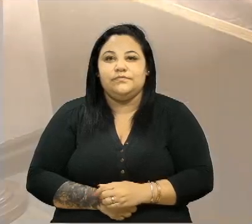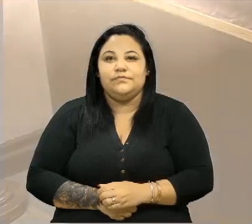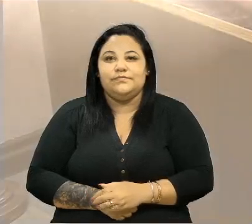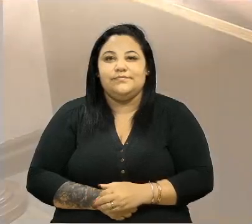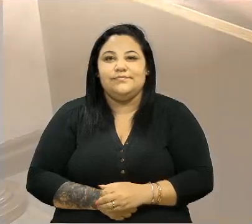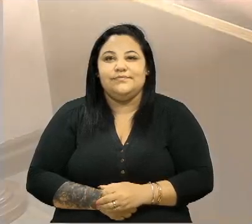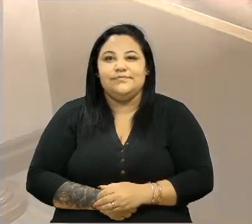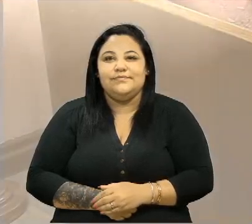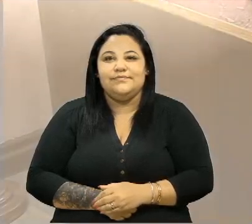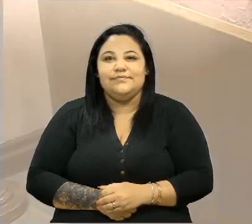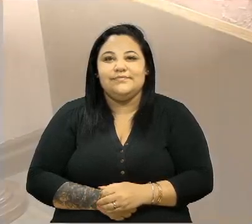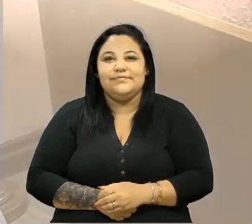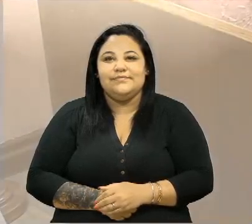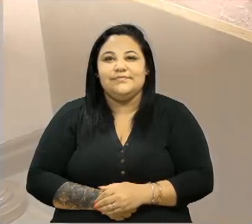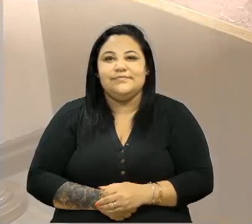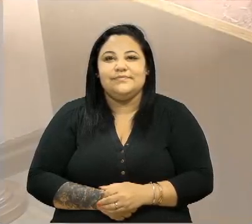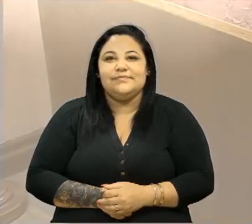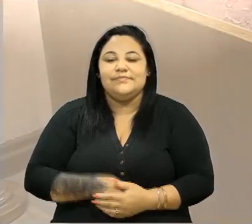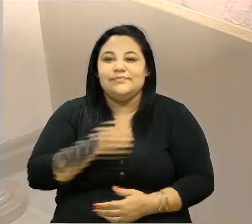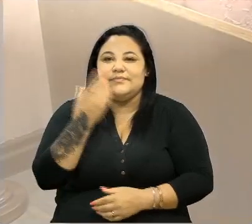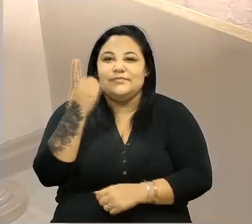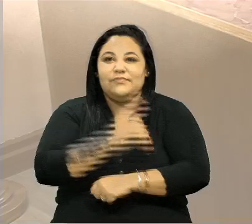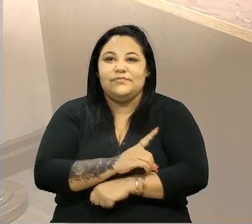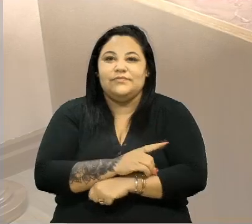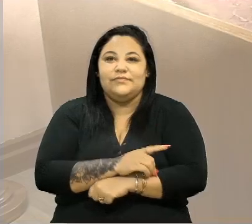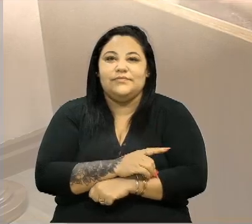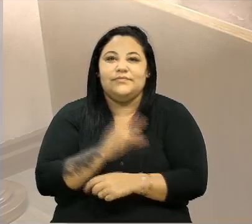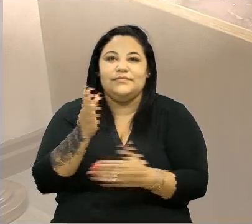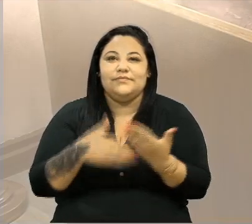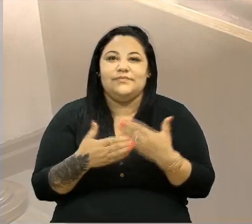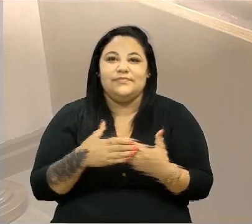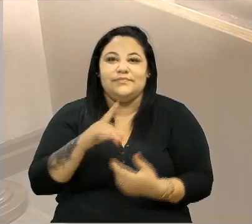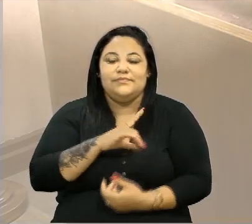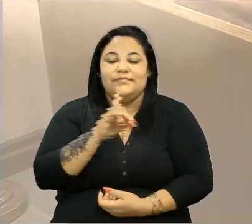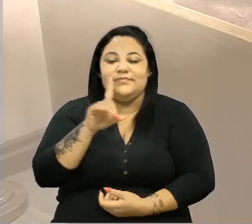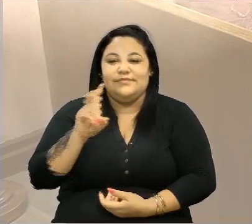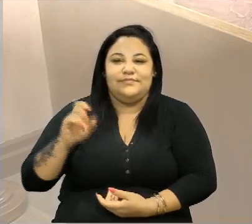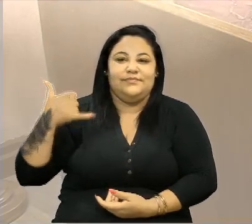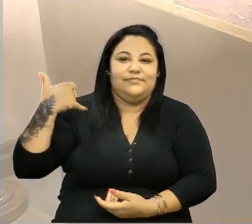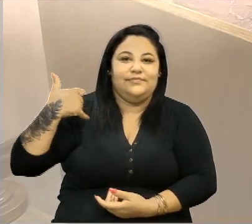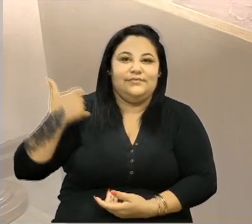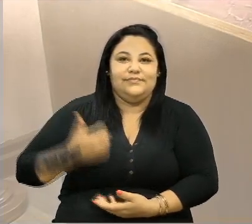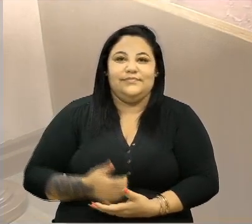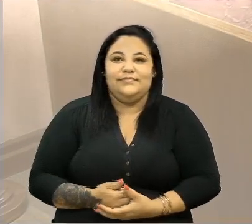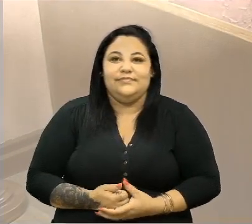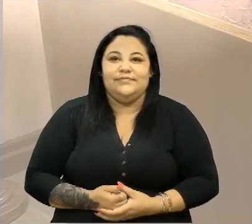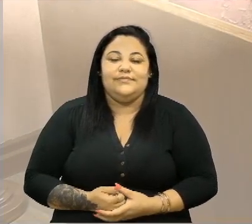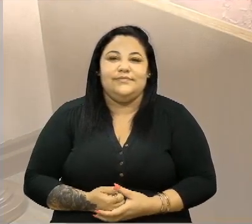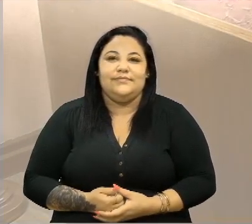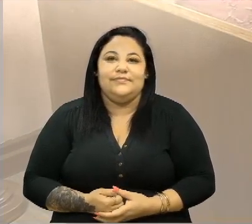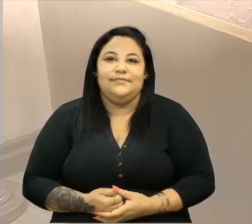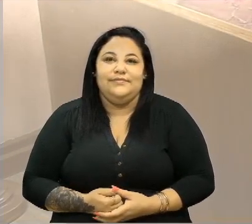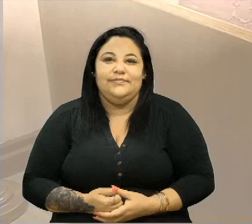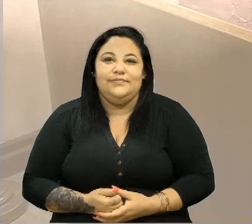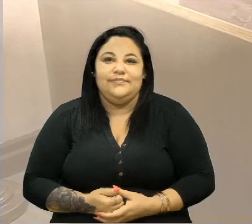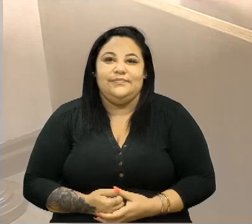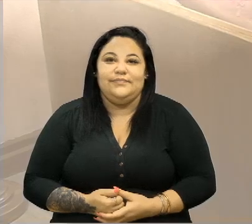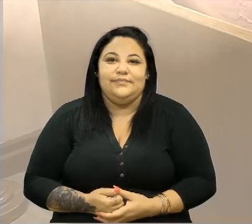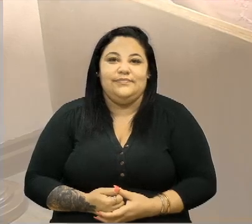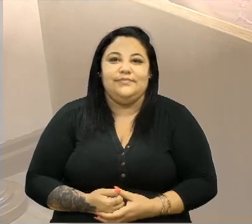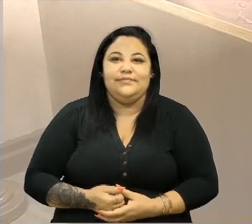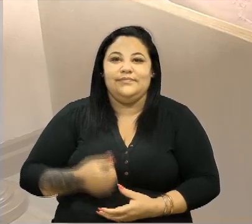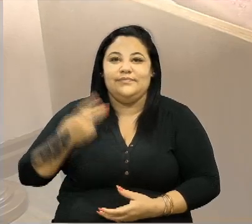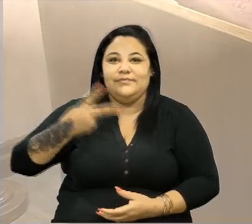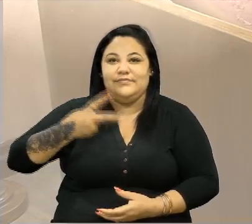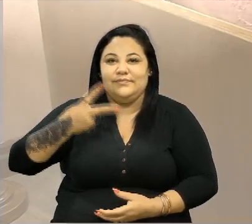Bom dia a todos. Me chamo Ingrid Vitória Nogueira, eu tenho 15 anos. Sou a 2ª princesa do Mais Bela